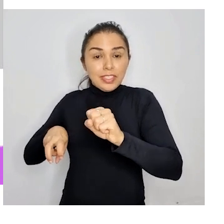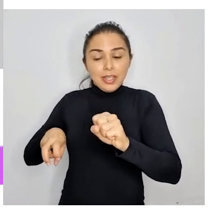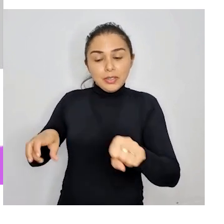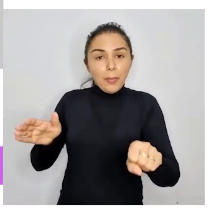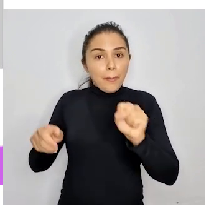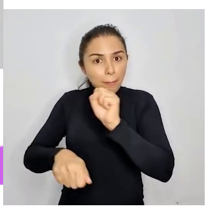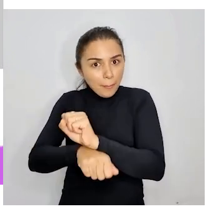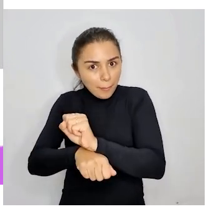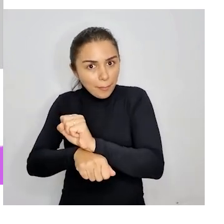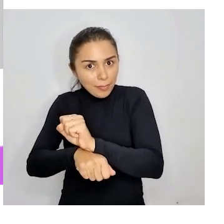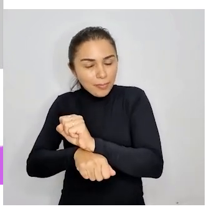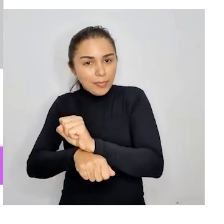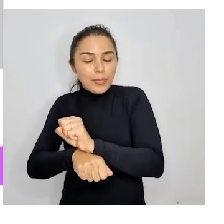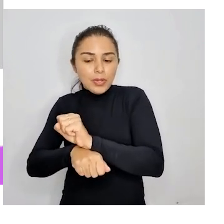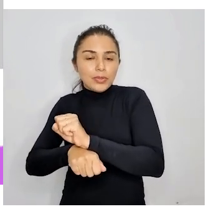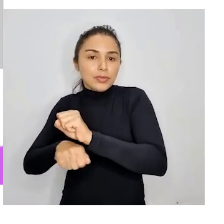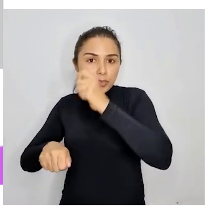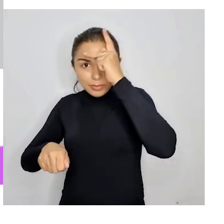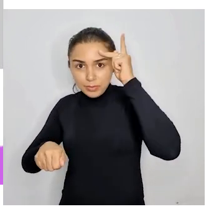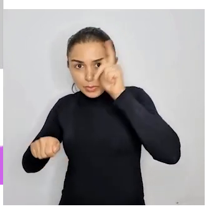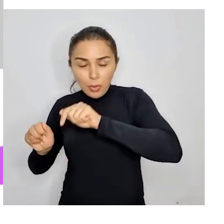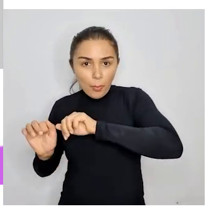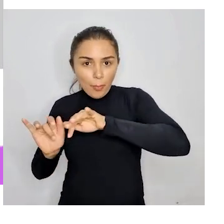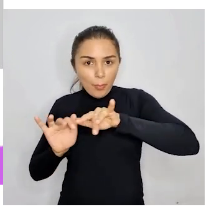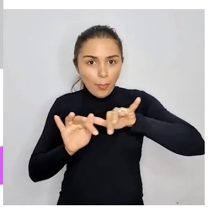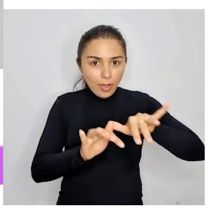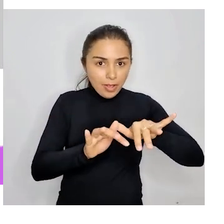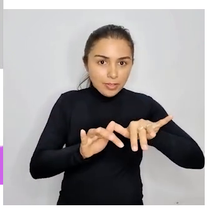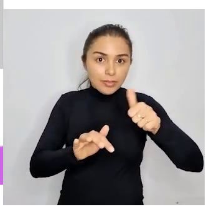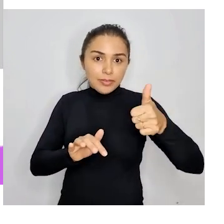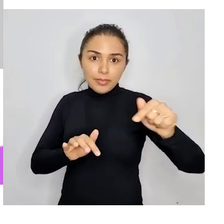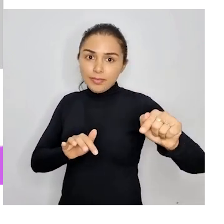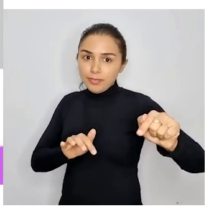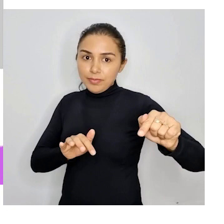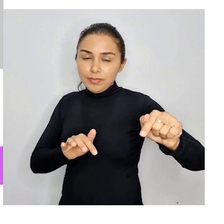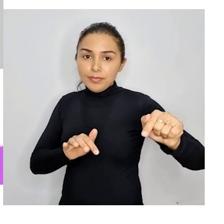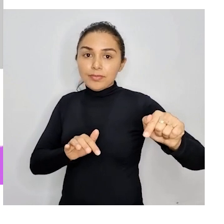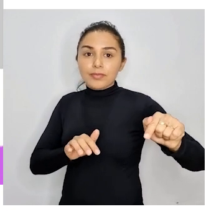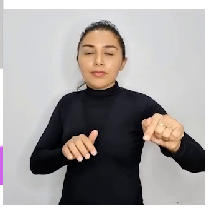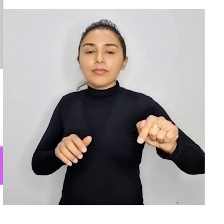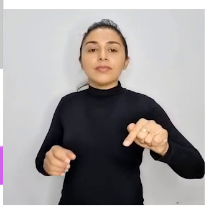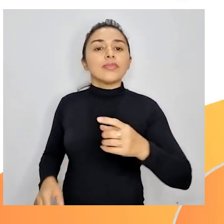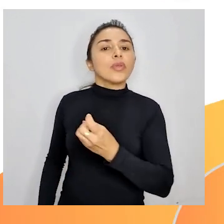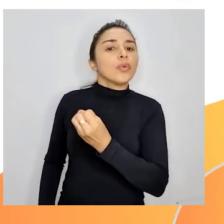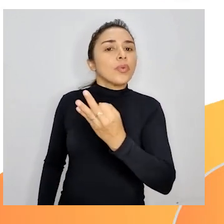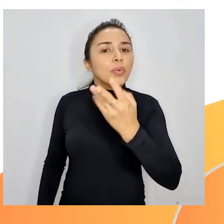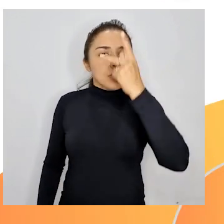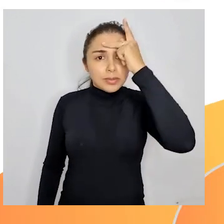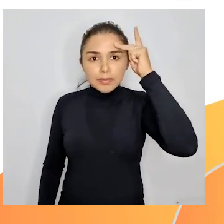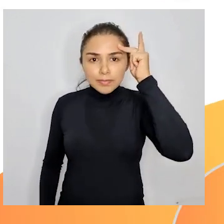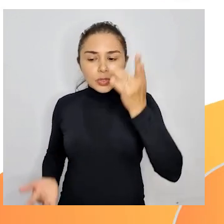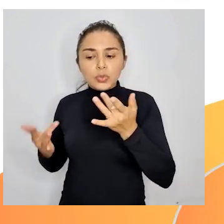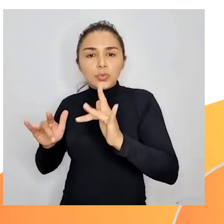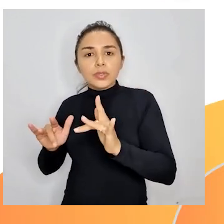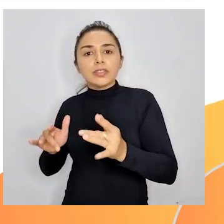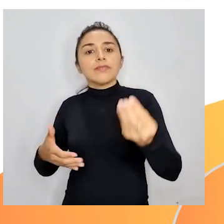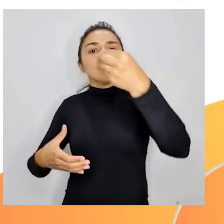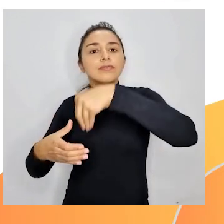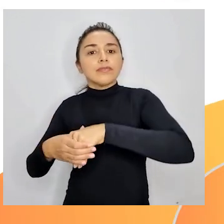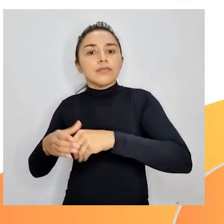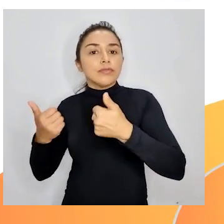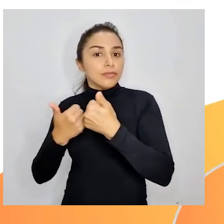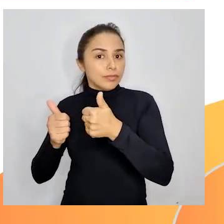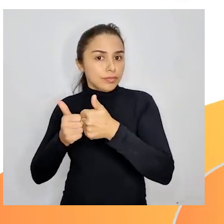quantidade total, que é 38, eu retirei, desceram do ônibus 17 pessoas. Quantas ficaram ali?